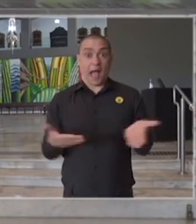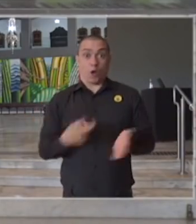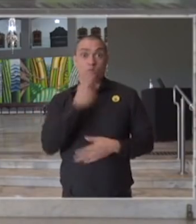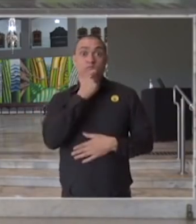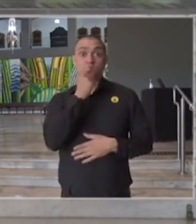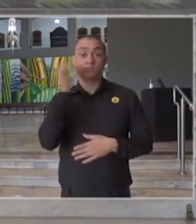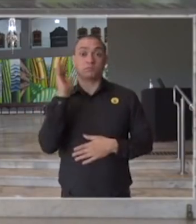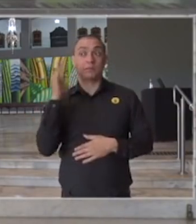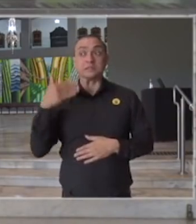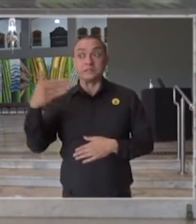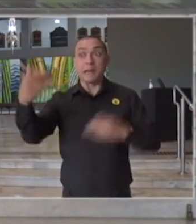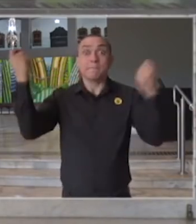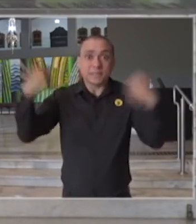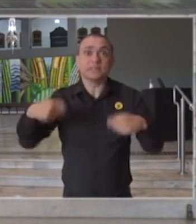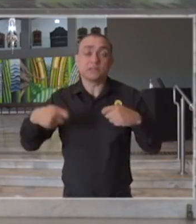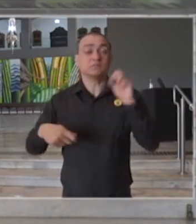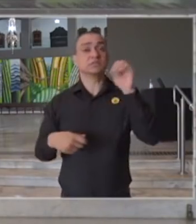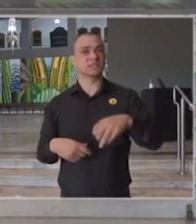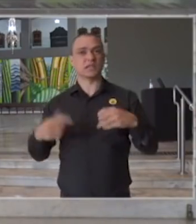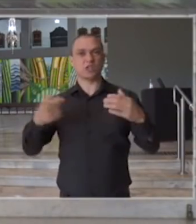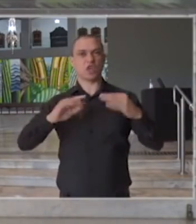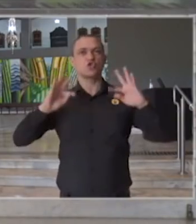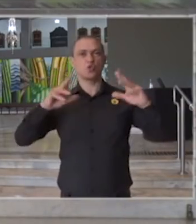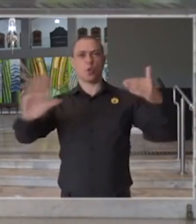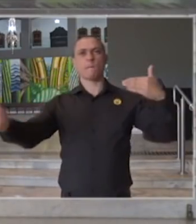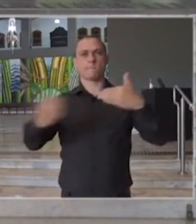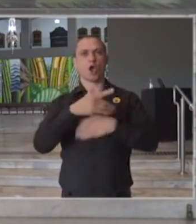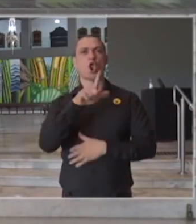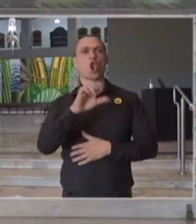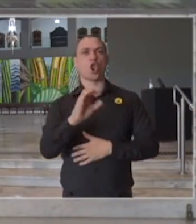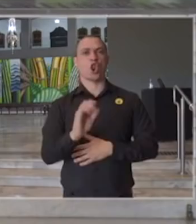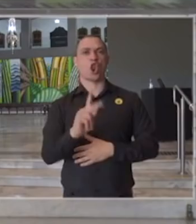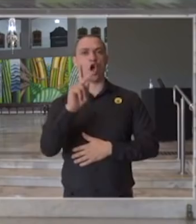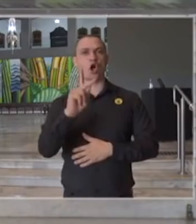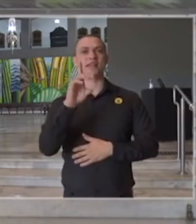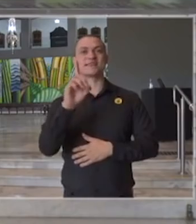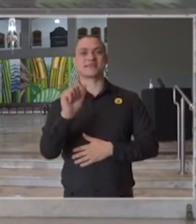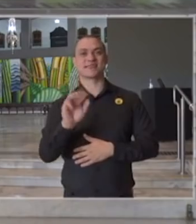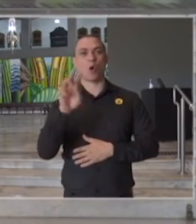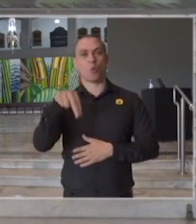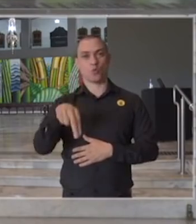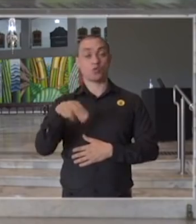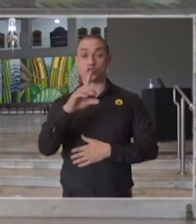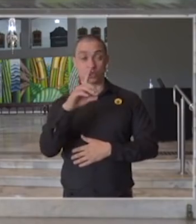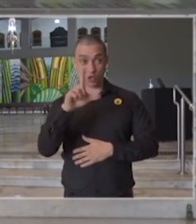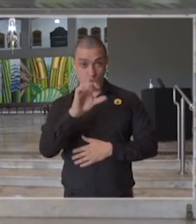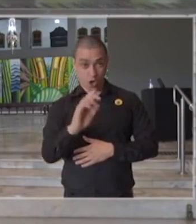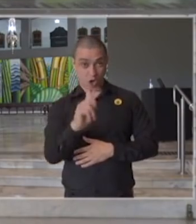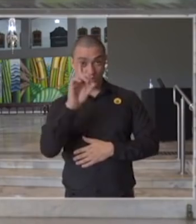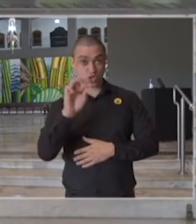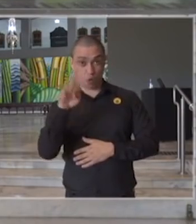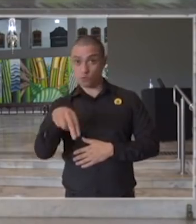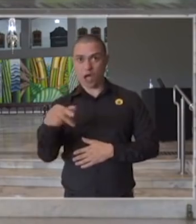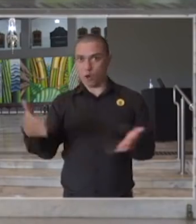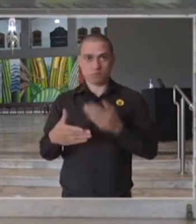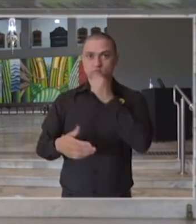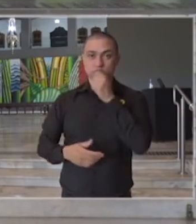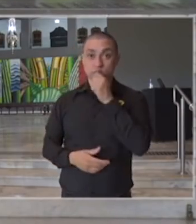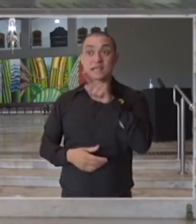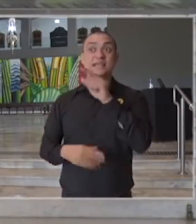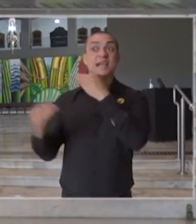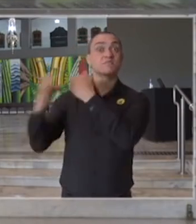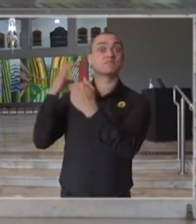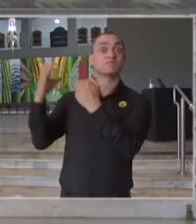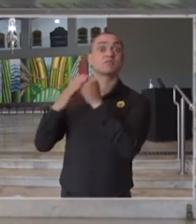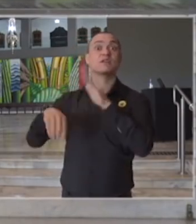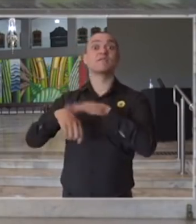possibilidade. Não há lockdown previsto neste momento, mas ele não está excluído. Quem nos orienta